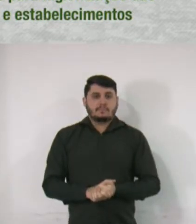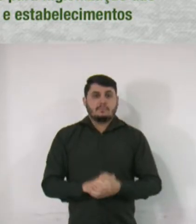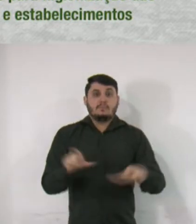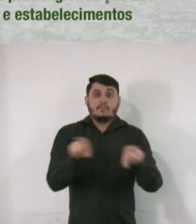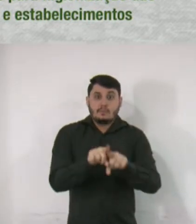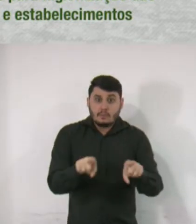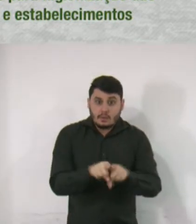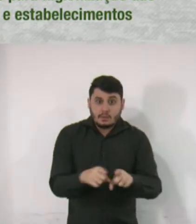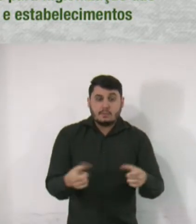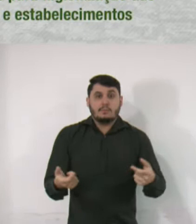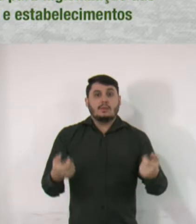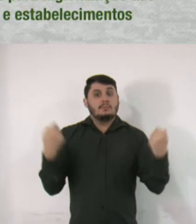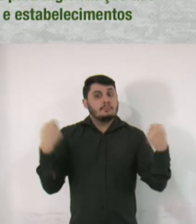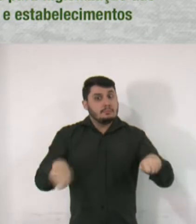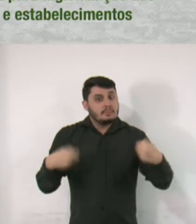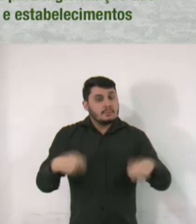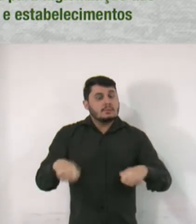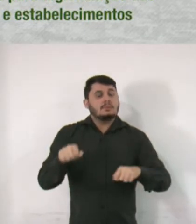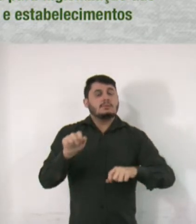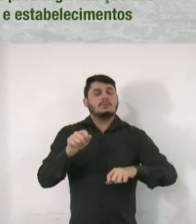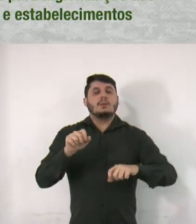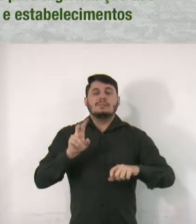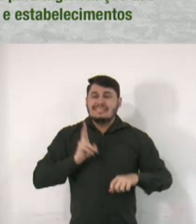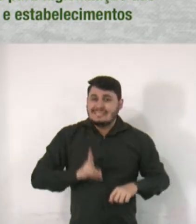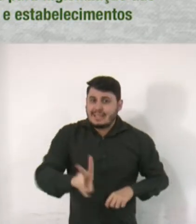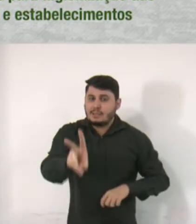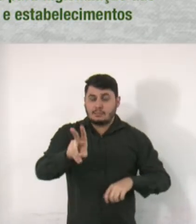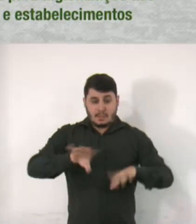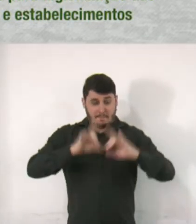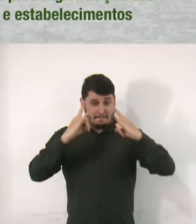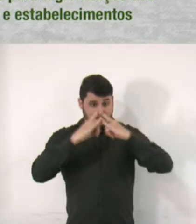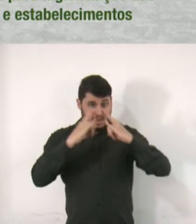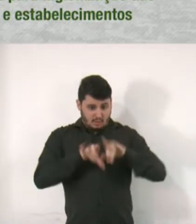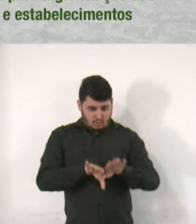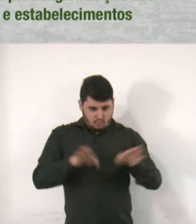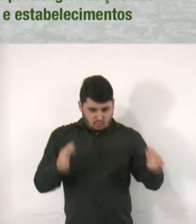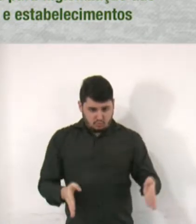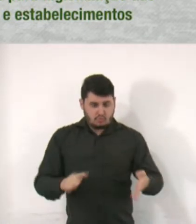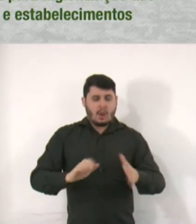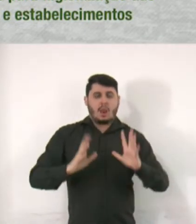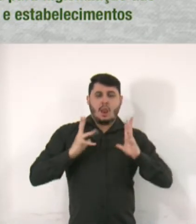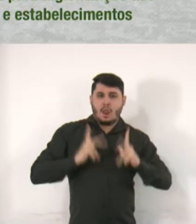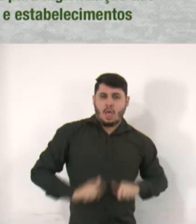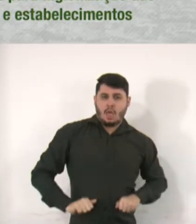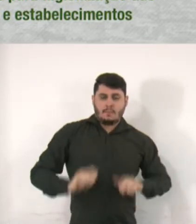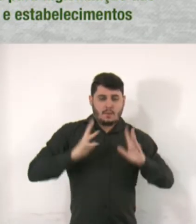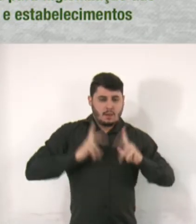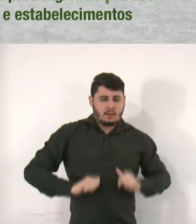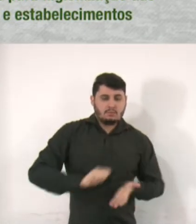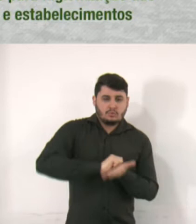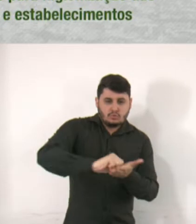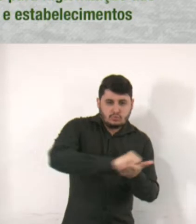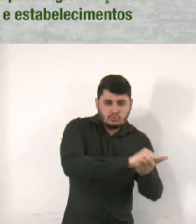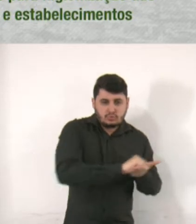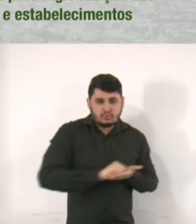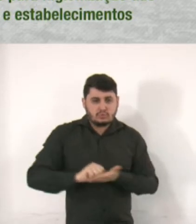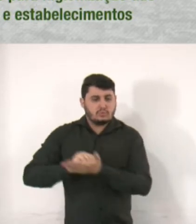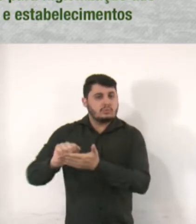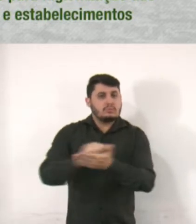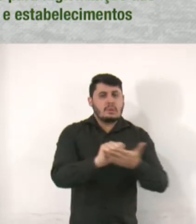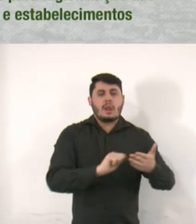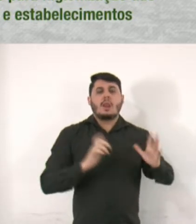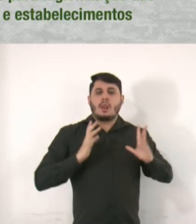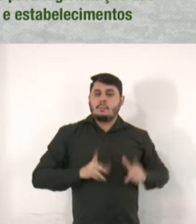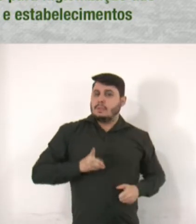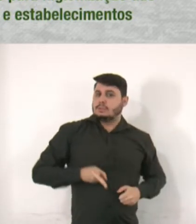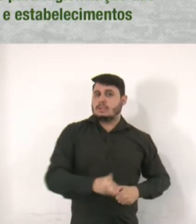A higienização dos balcões e áreas internas dos bancos, antes, durante e depois das feiras. A instalação e manutenção